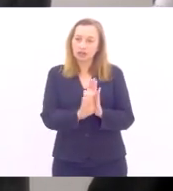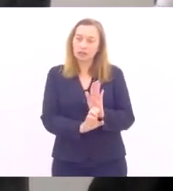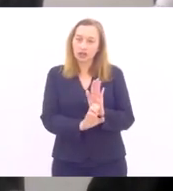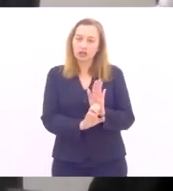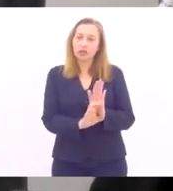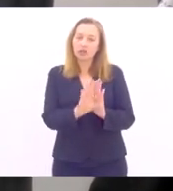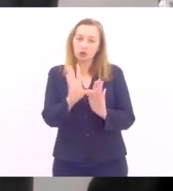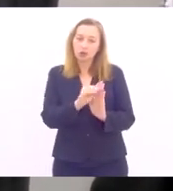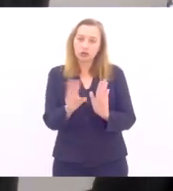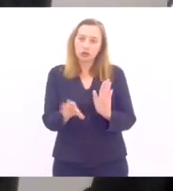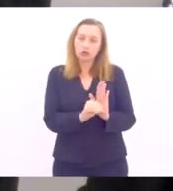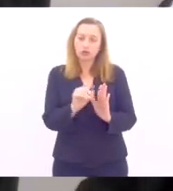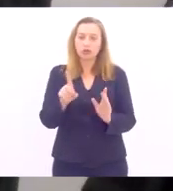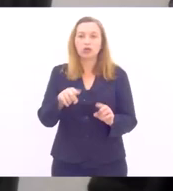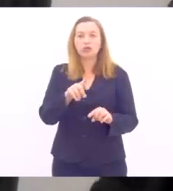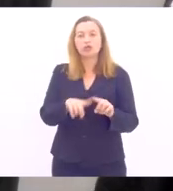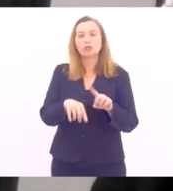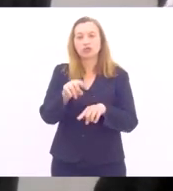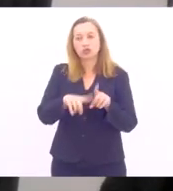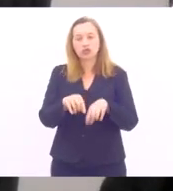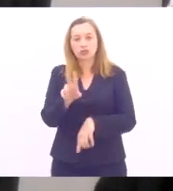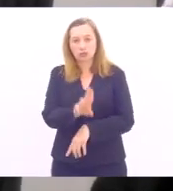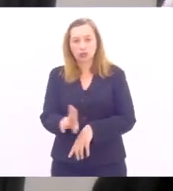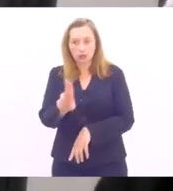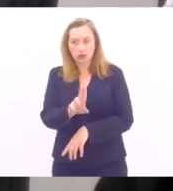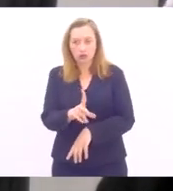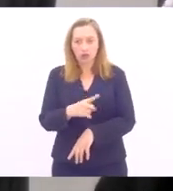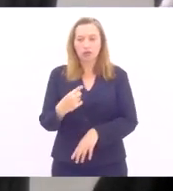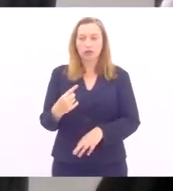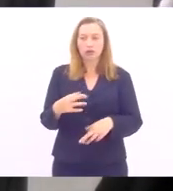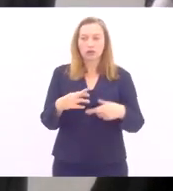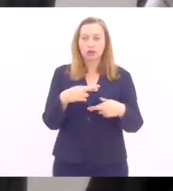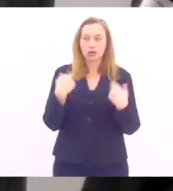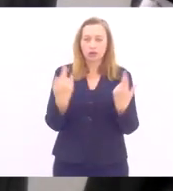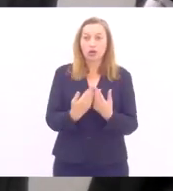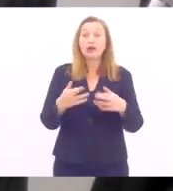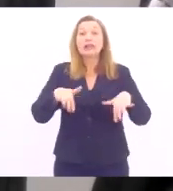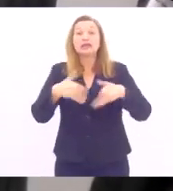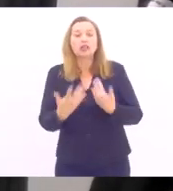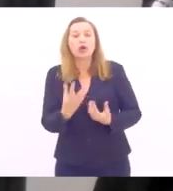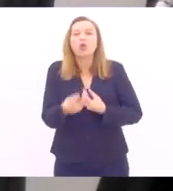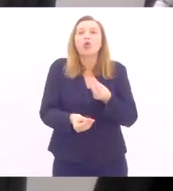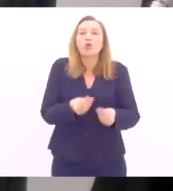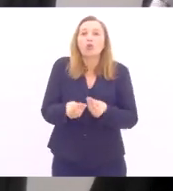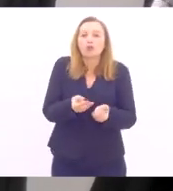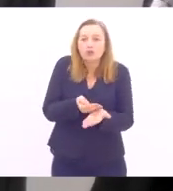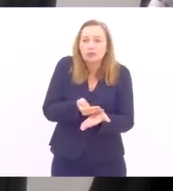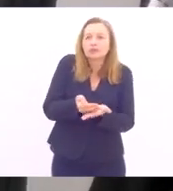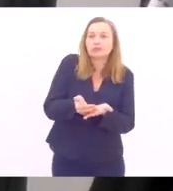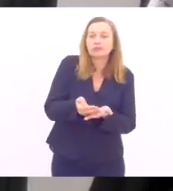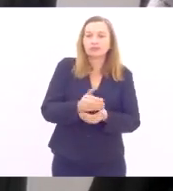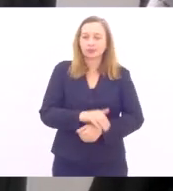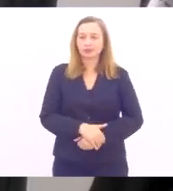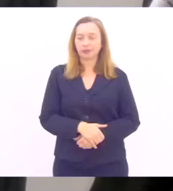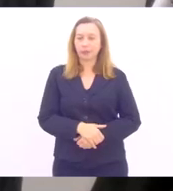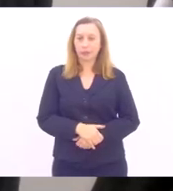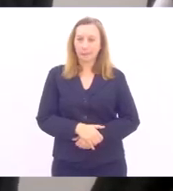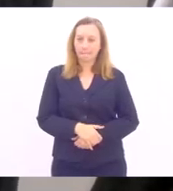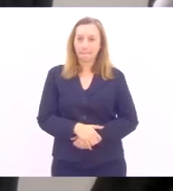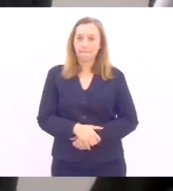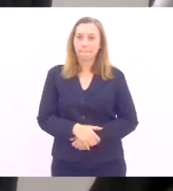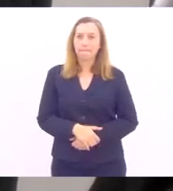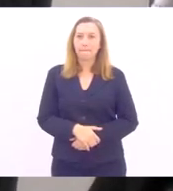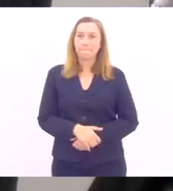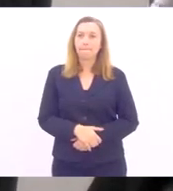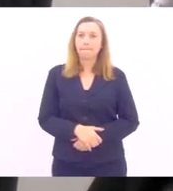esse é o objeto da nossa reunião. Então, como é que nós vamos proceder? Nós vamos proceder da